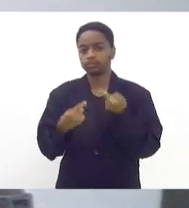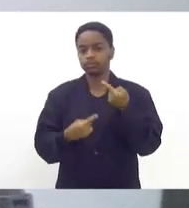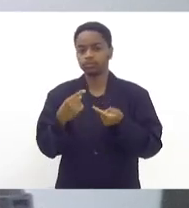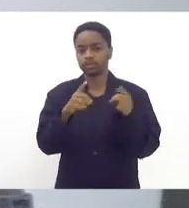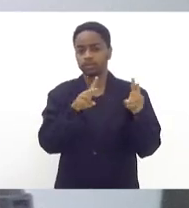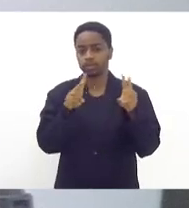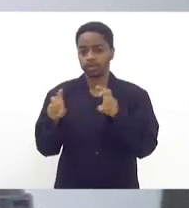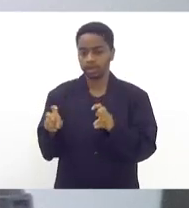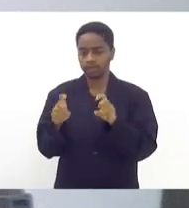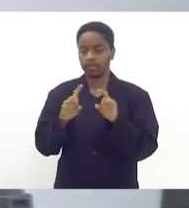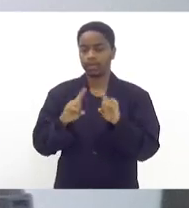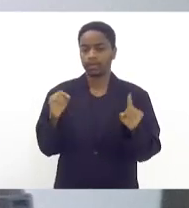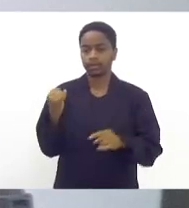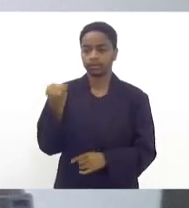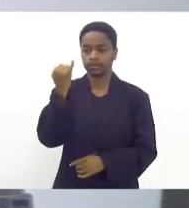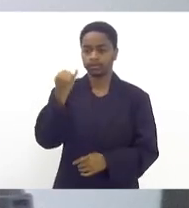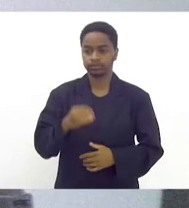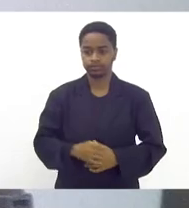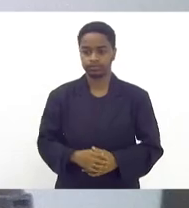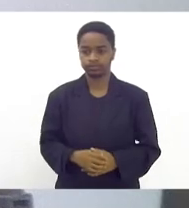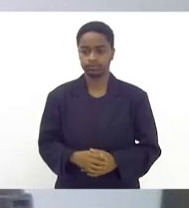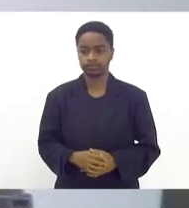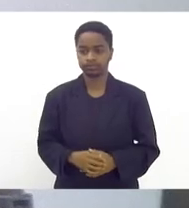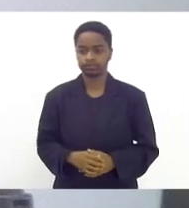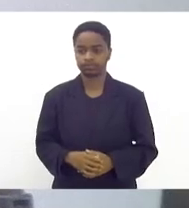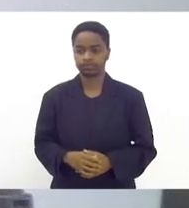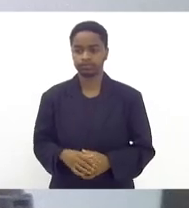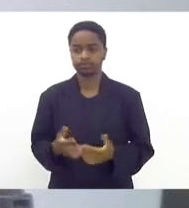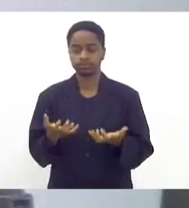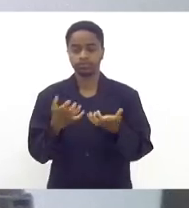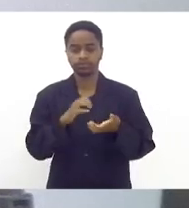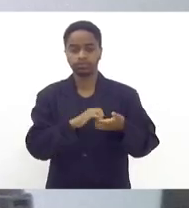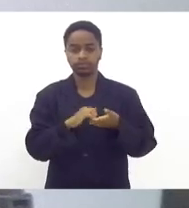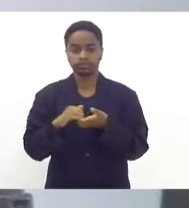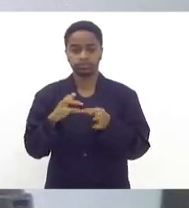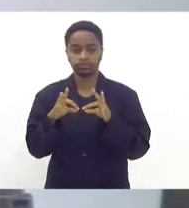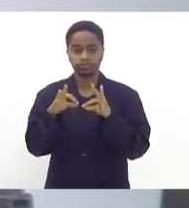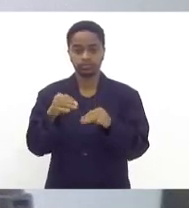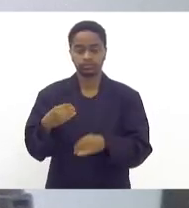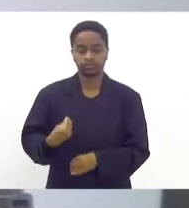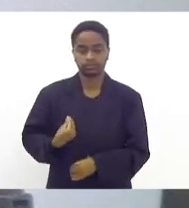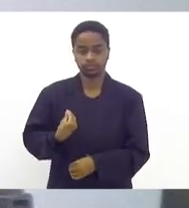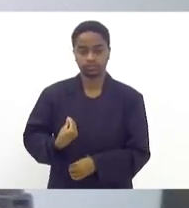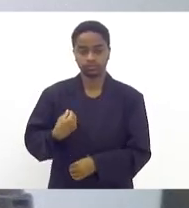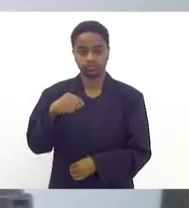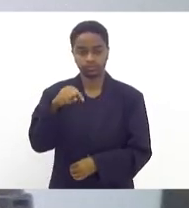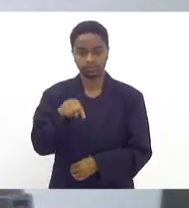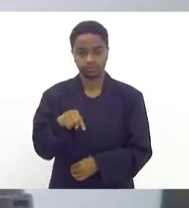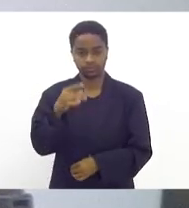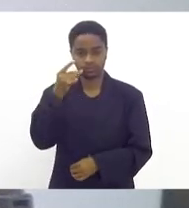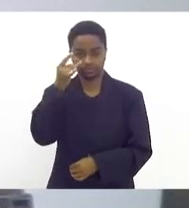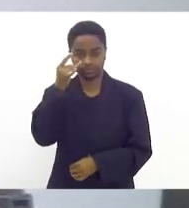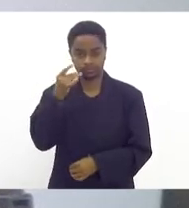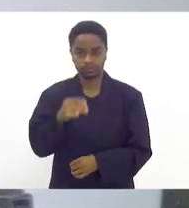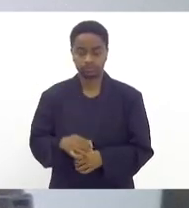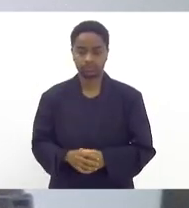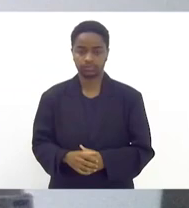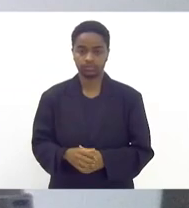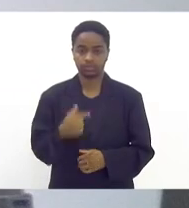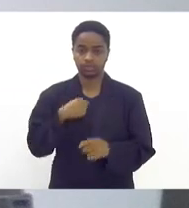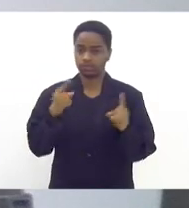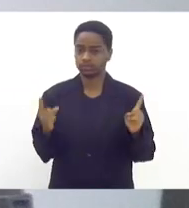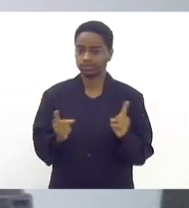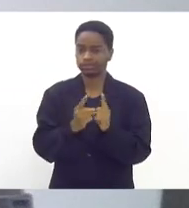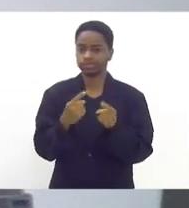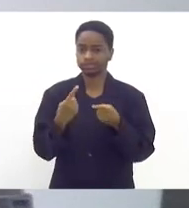né Eh eu quero aqui cumprimentar todos os presentes todas as autoridades eu vou ser breve